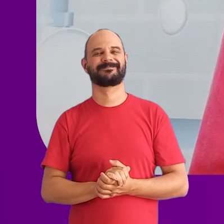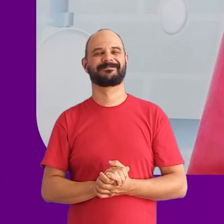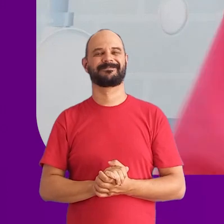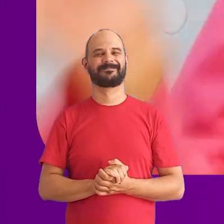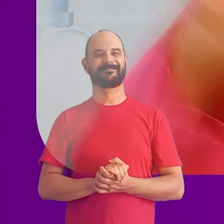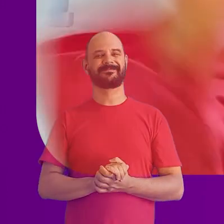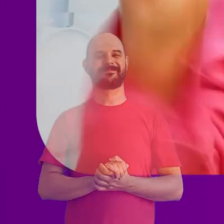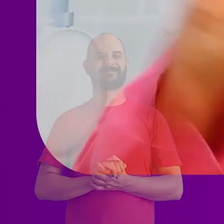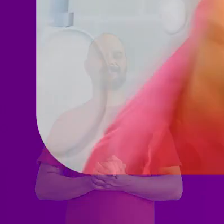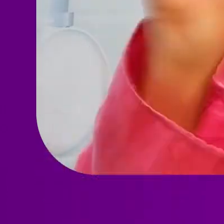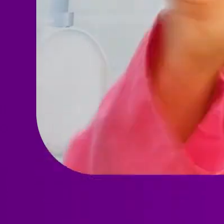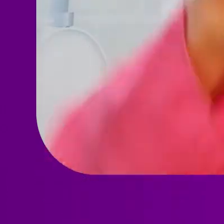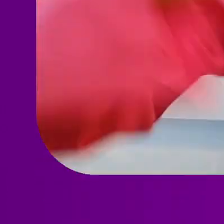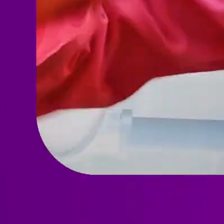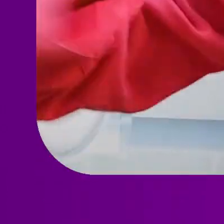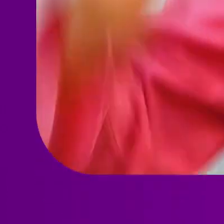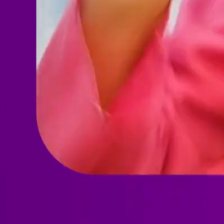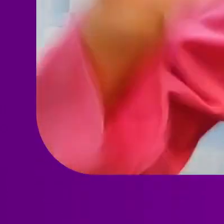próxima, pessoal!